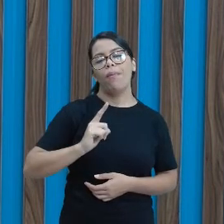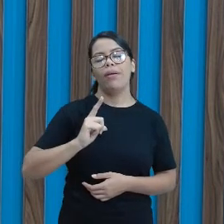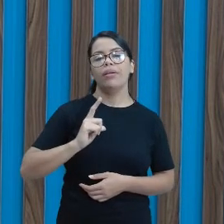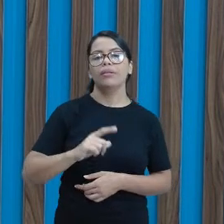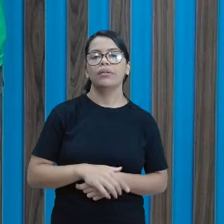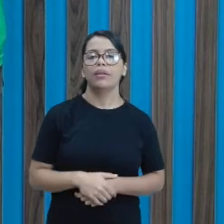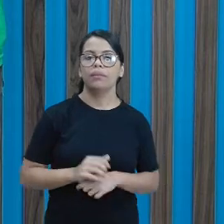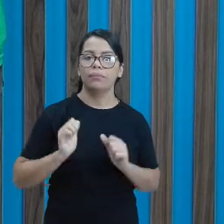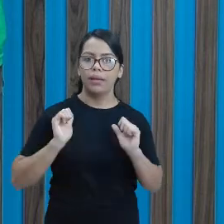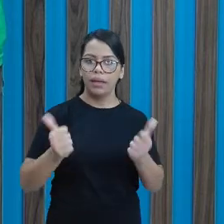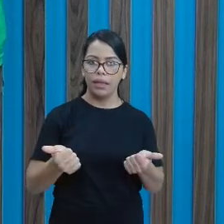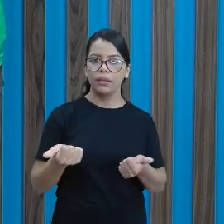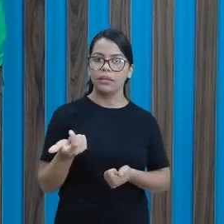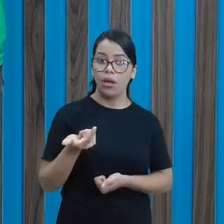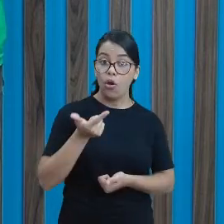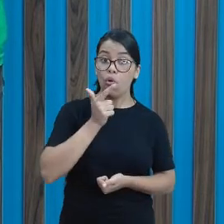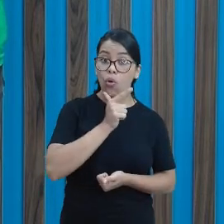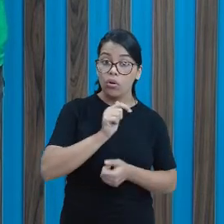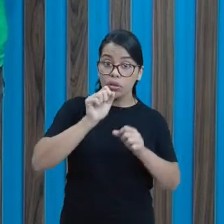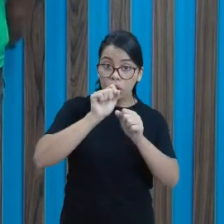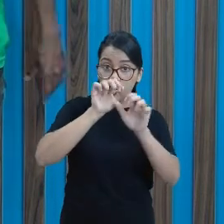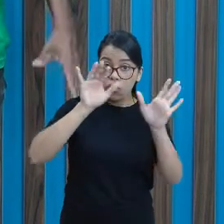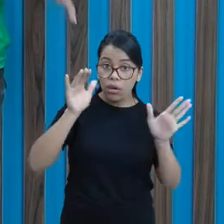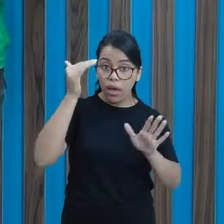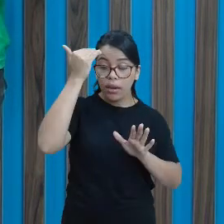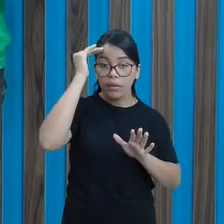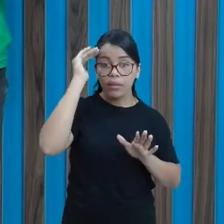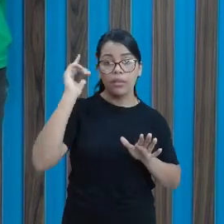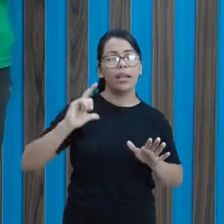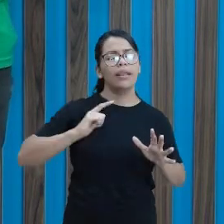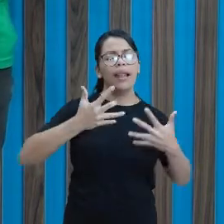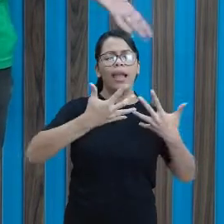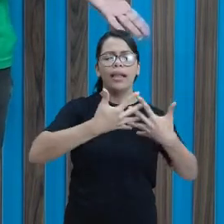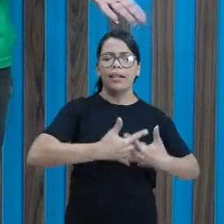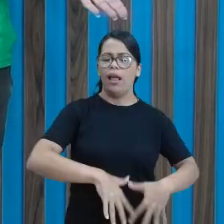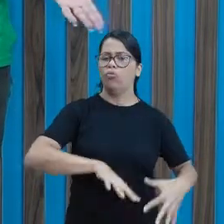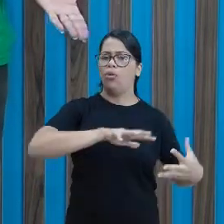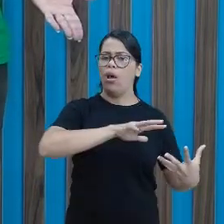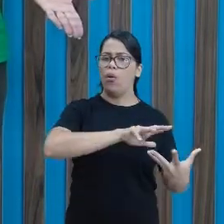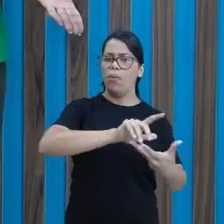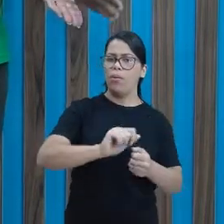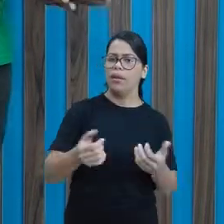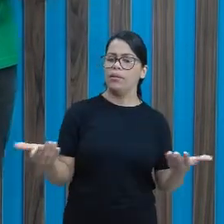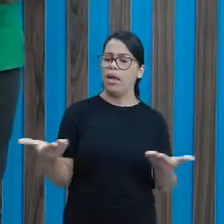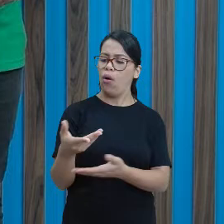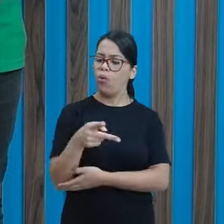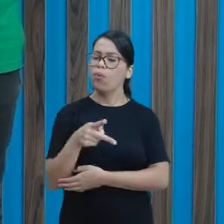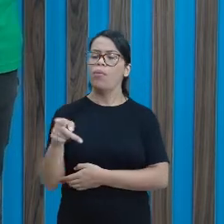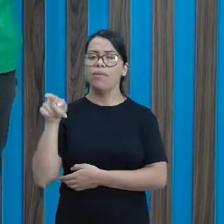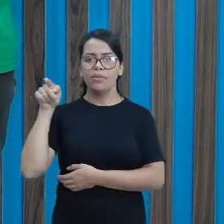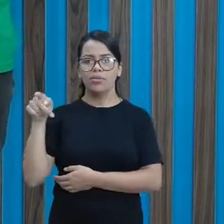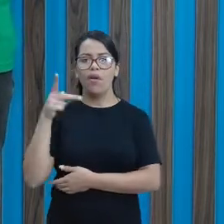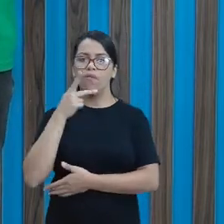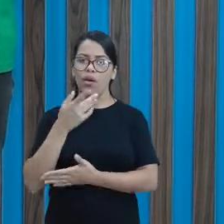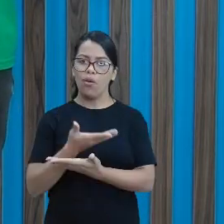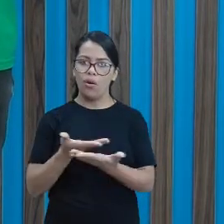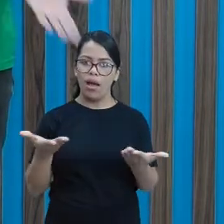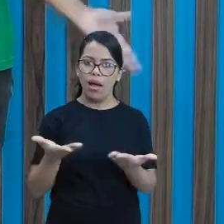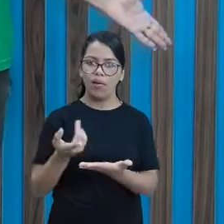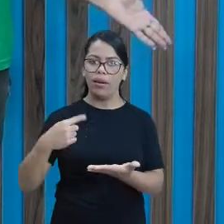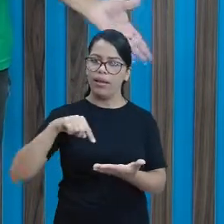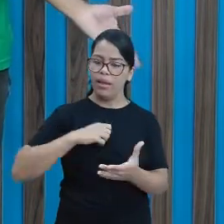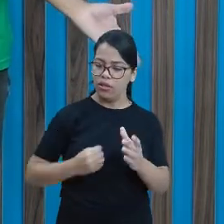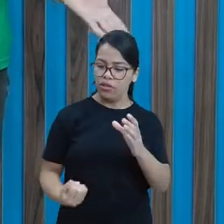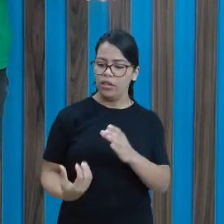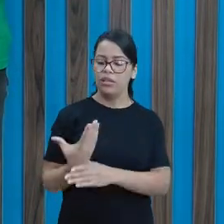Beleza, nono ano. Deu agora para poder entender. Existe o natural, planeta, e agora o professor Gilson acabou de dizer, aquele que nós mesmos